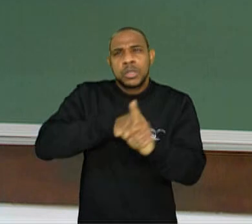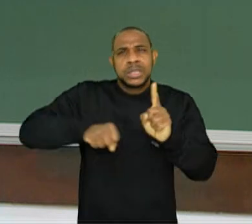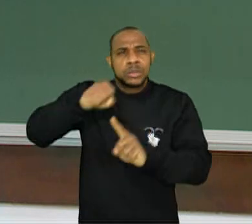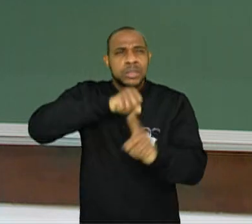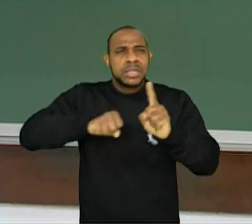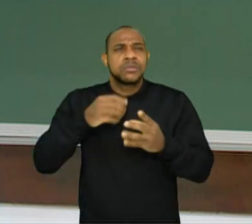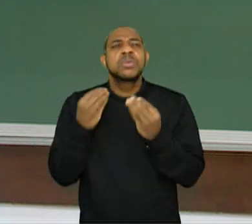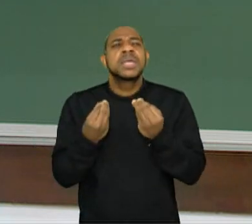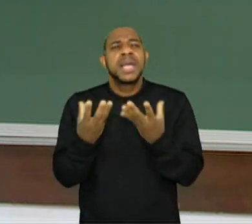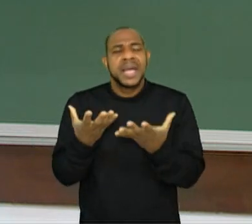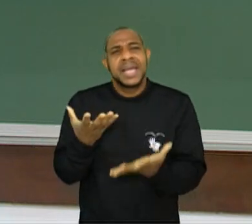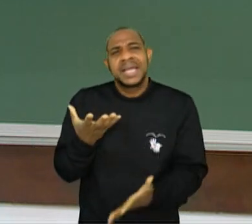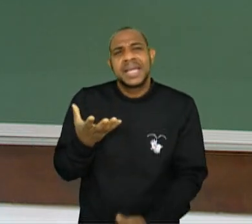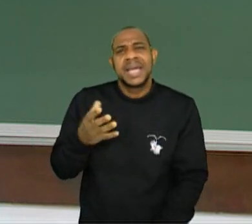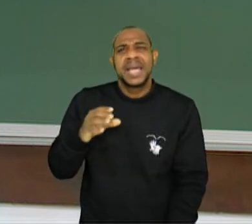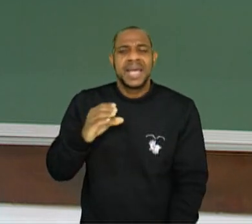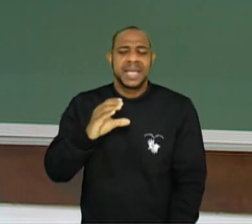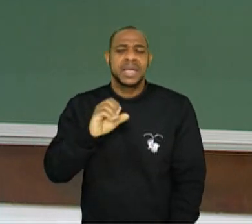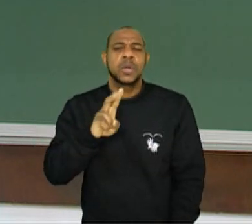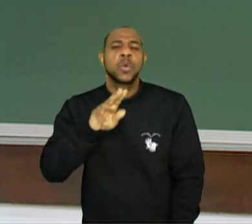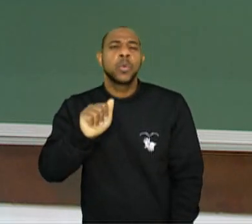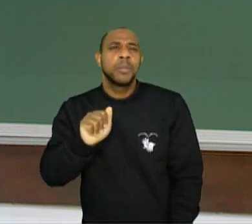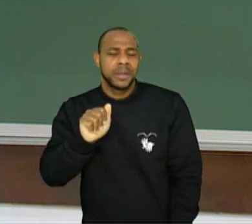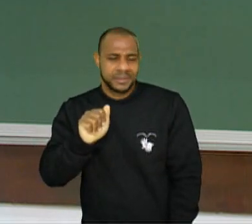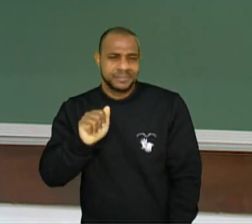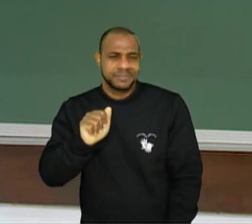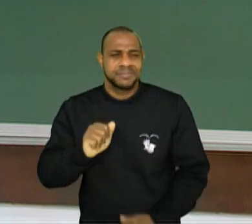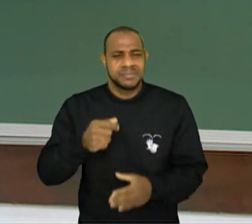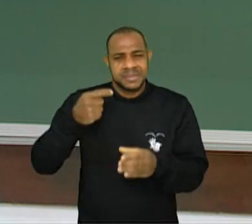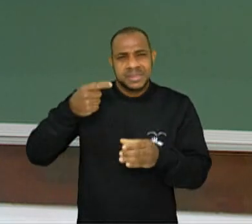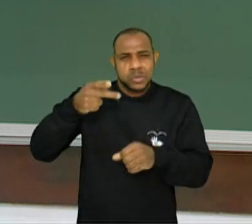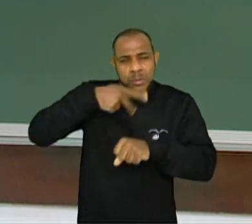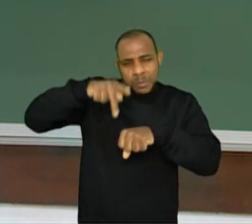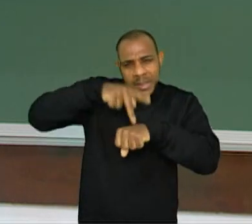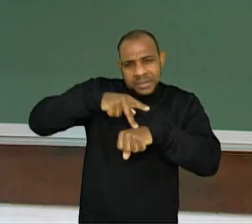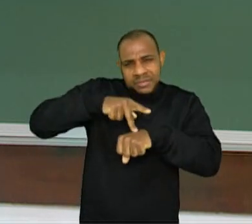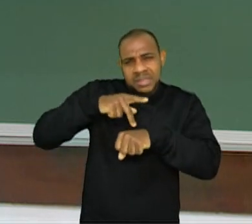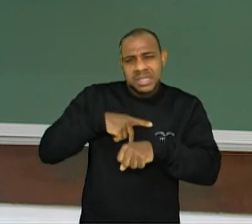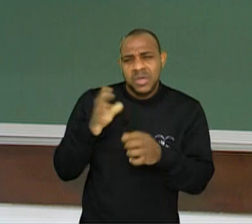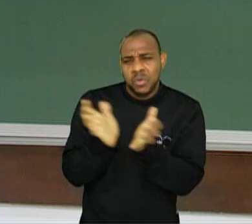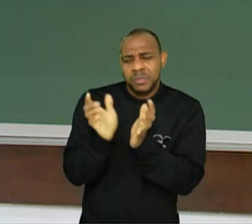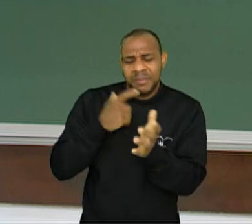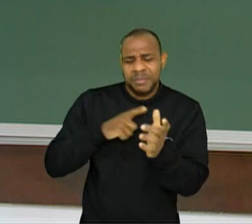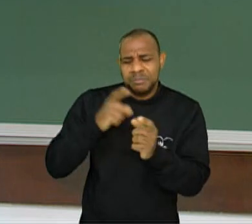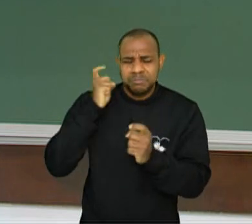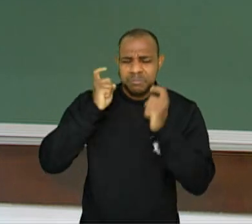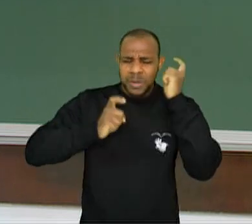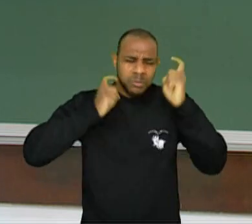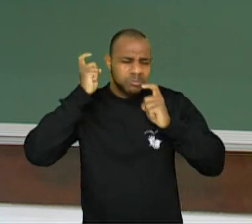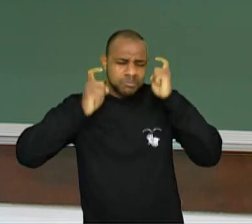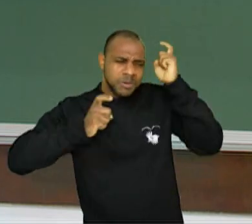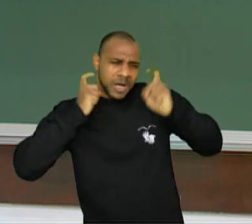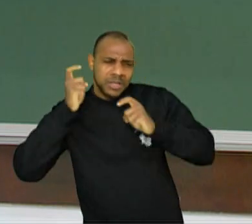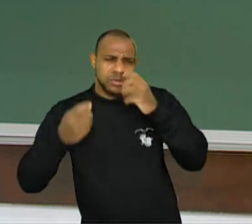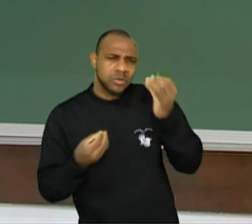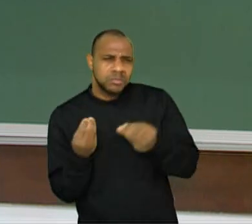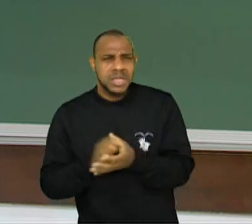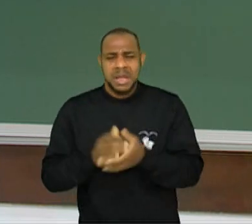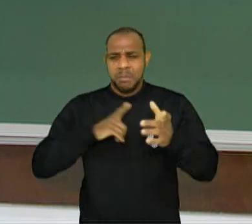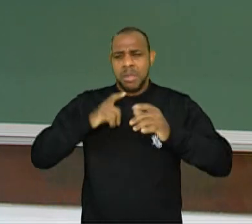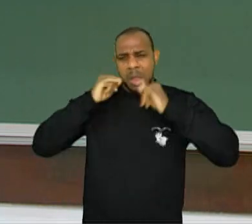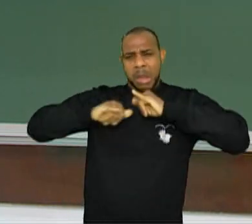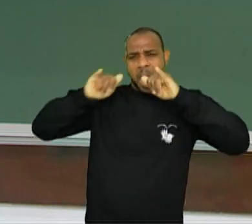não precisa dizer muito que aqueles que estavam preocupados, de maneira verdadeira ou por mera propaganda, né,